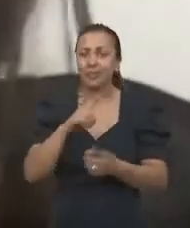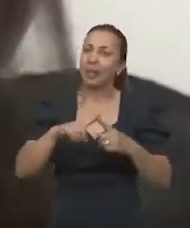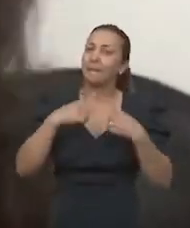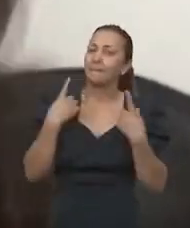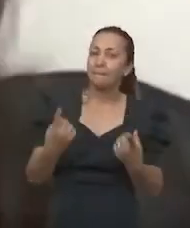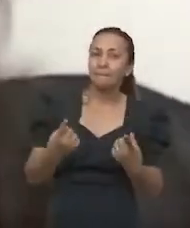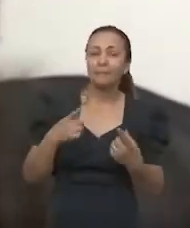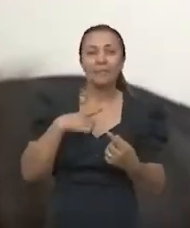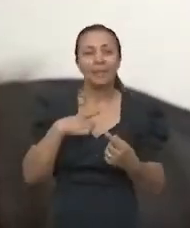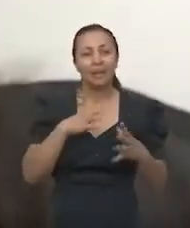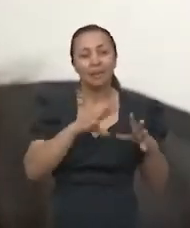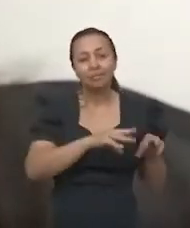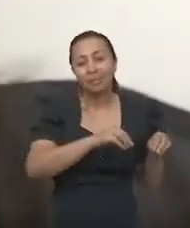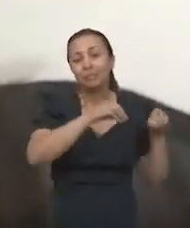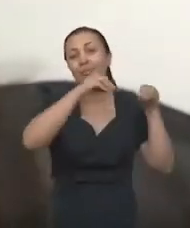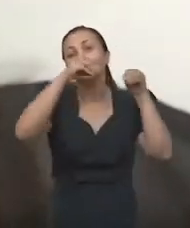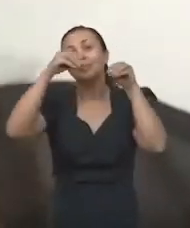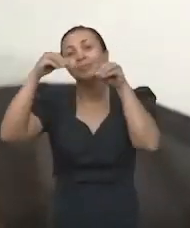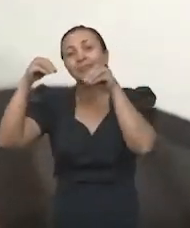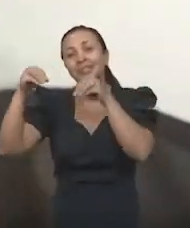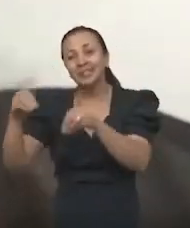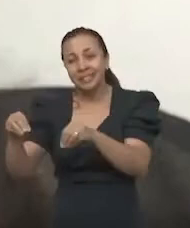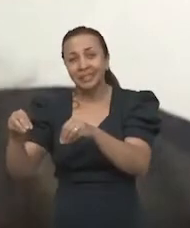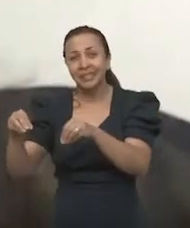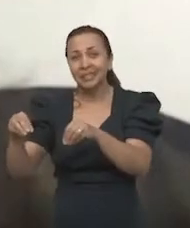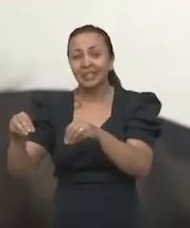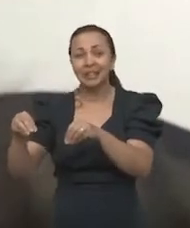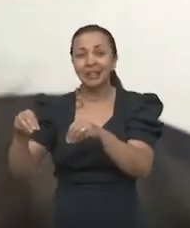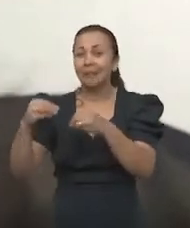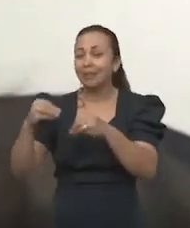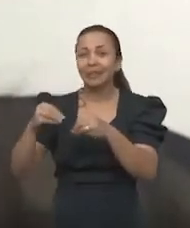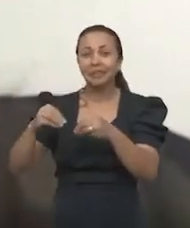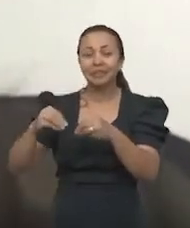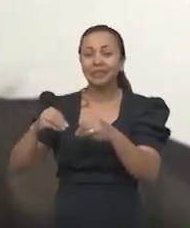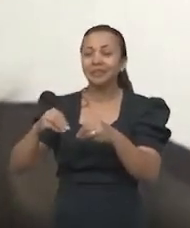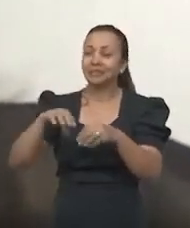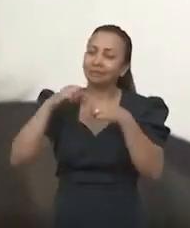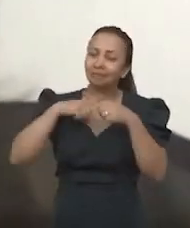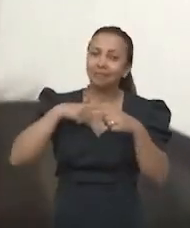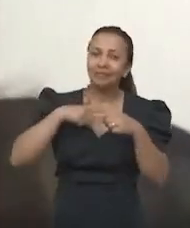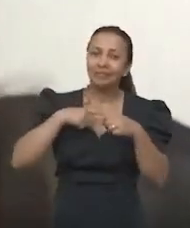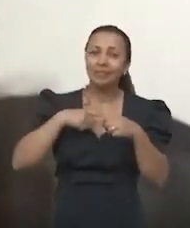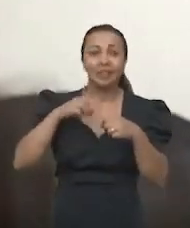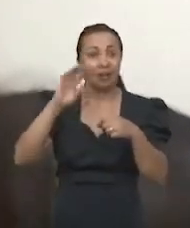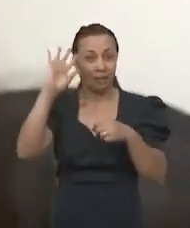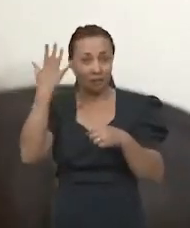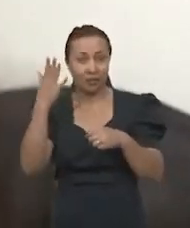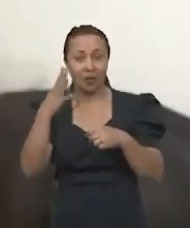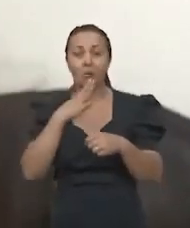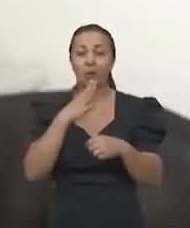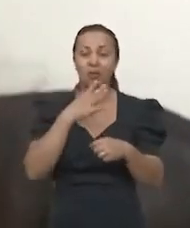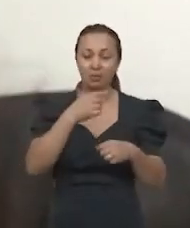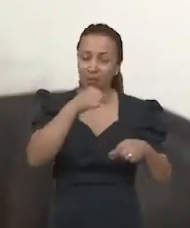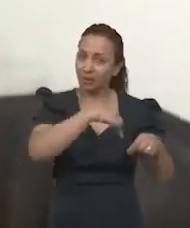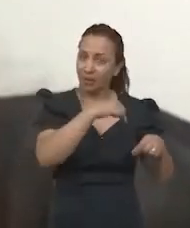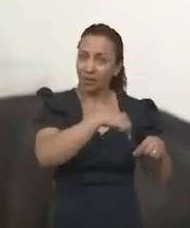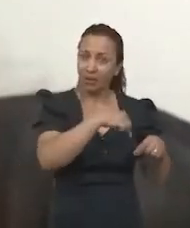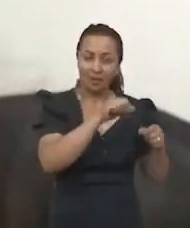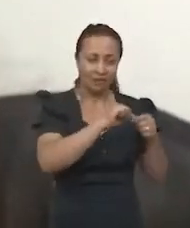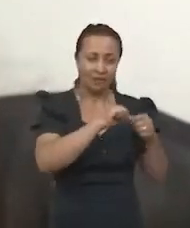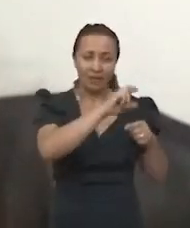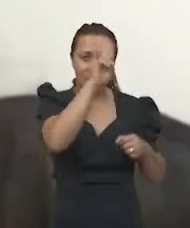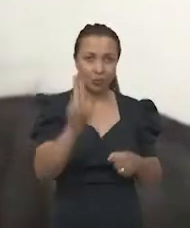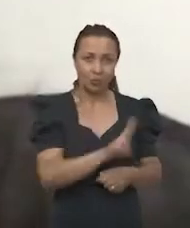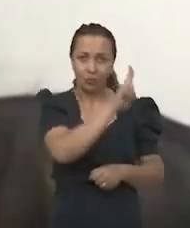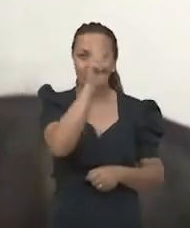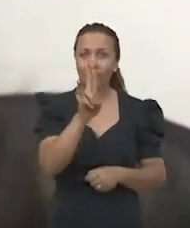né? Mas há uma transposição aí que precisa ser feita com muita eficiência, que é esse conhecimento que é produzido